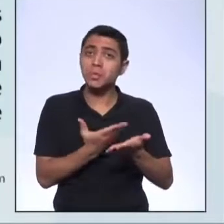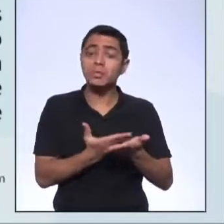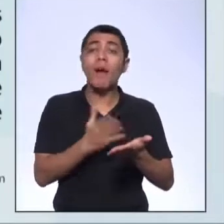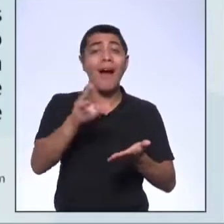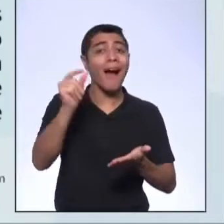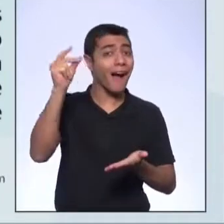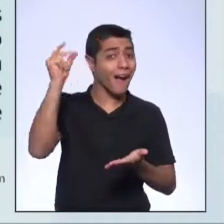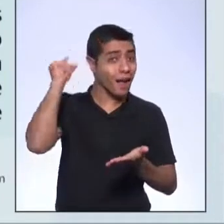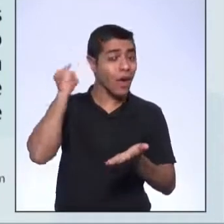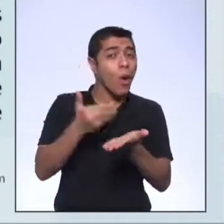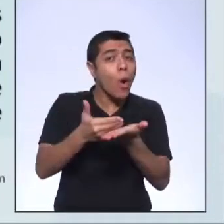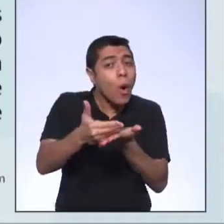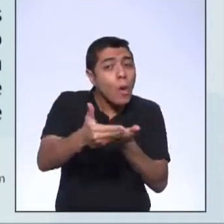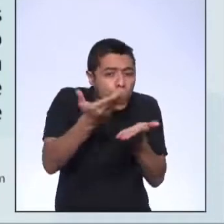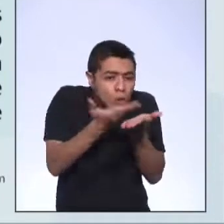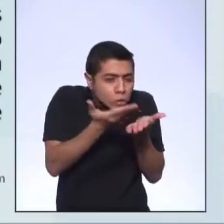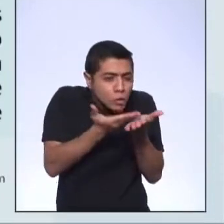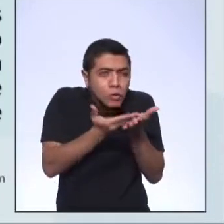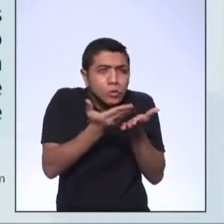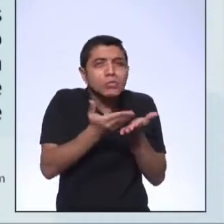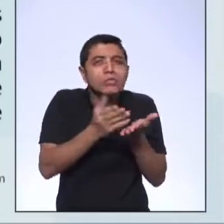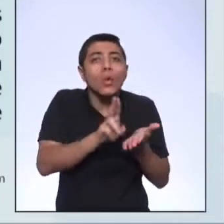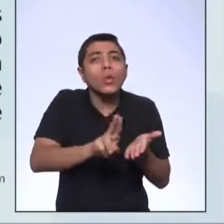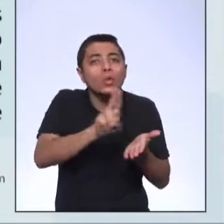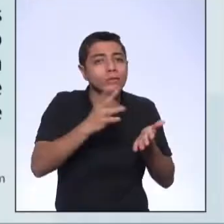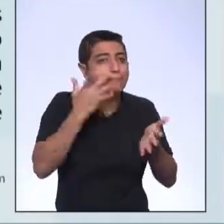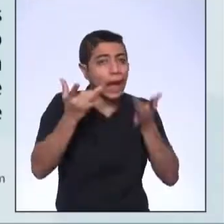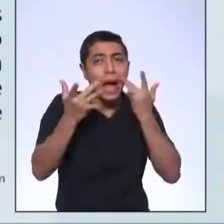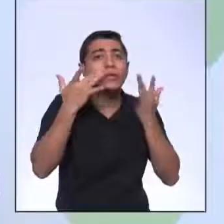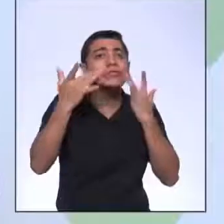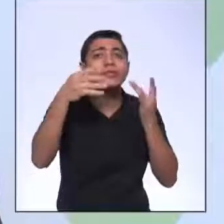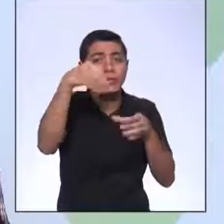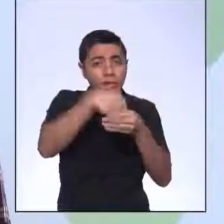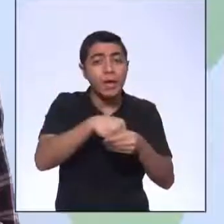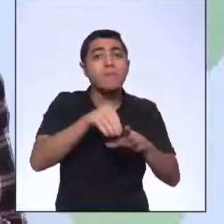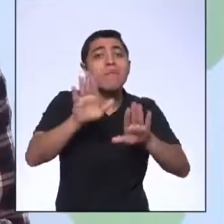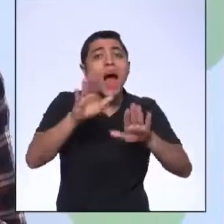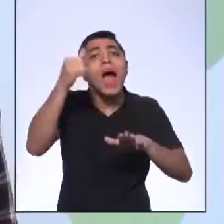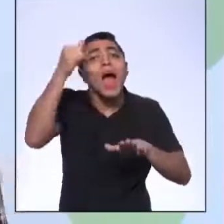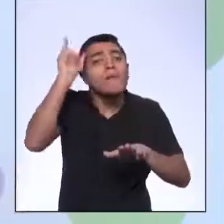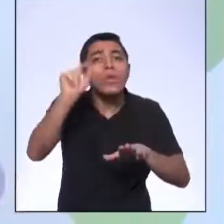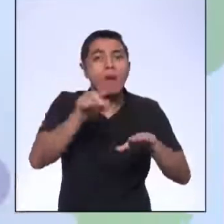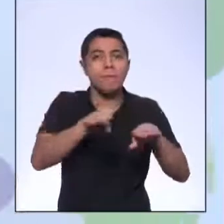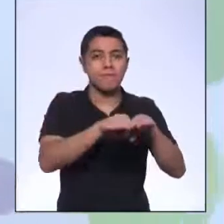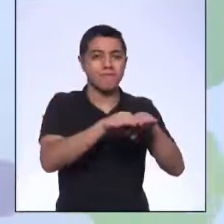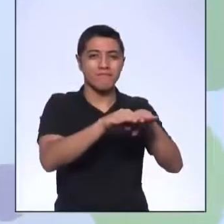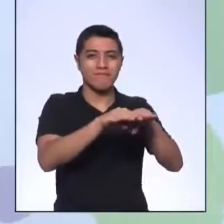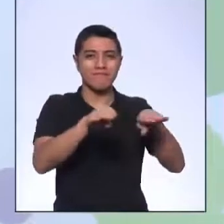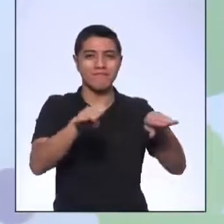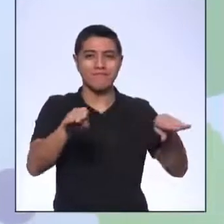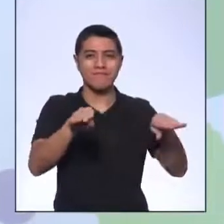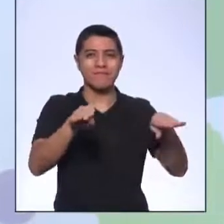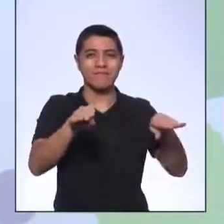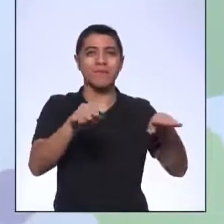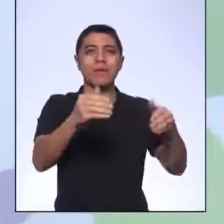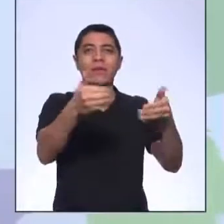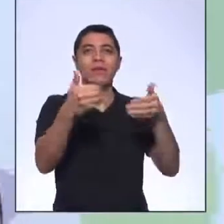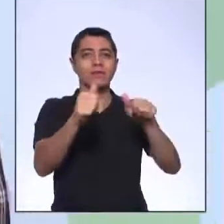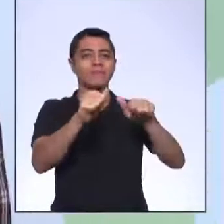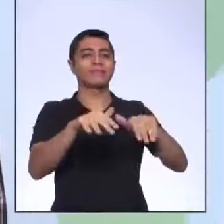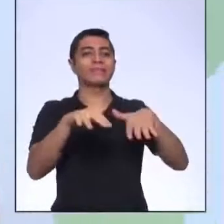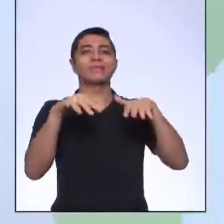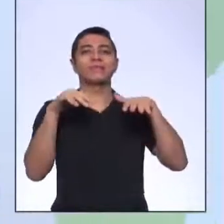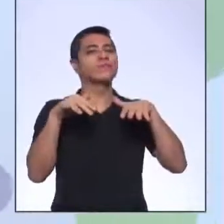dentro do teatro mas não apenas utilizando a estrutura do palco por exemplo Às vezes as intervenções de danças aconteciam começaram a acontecer da